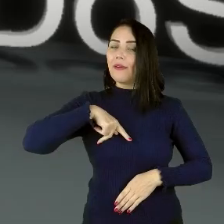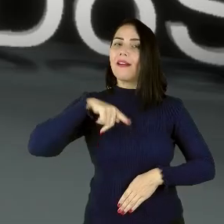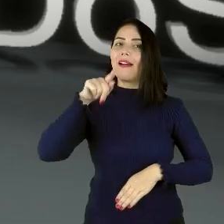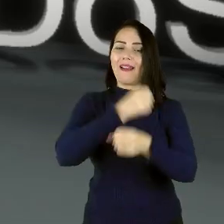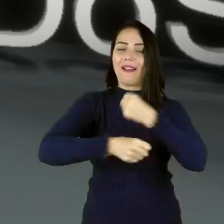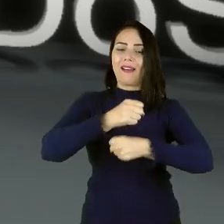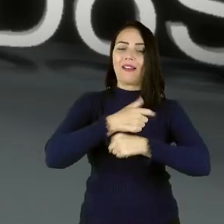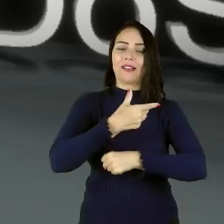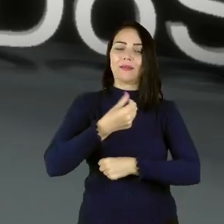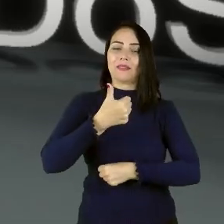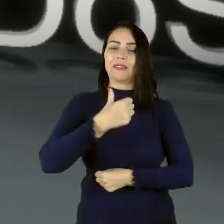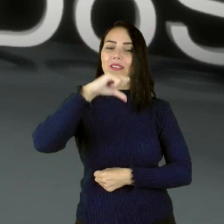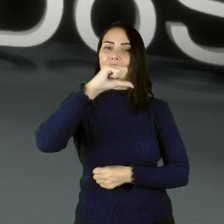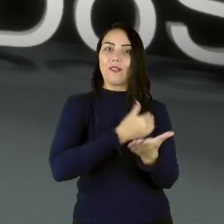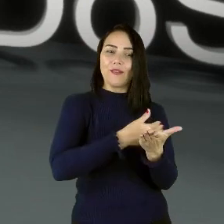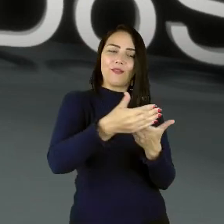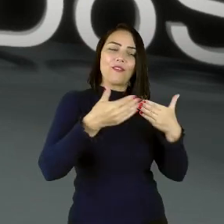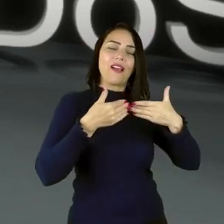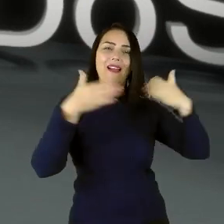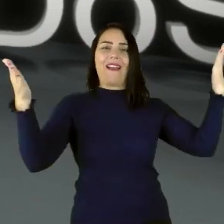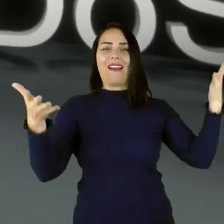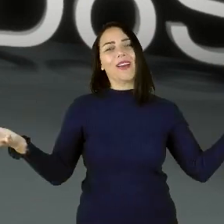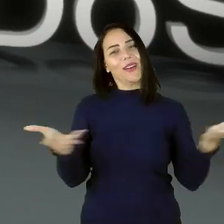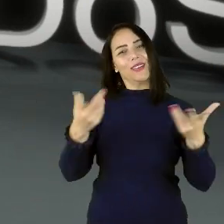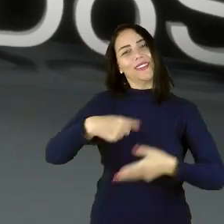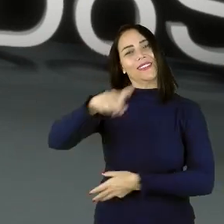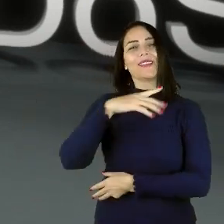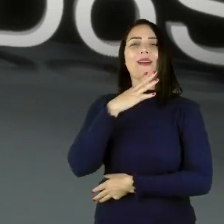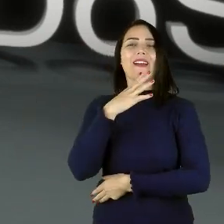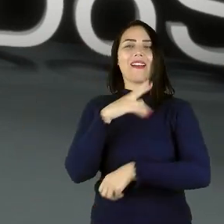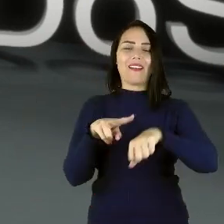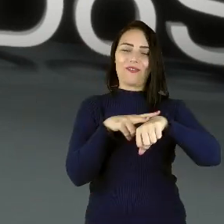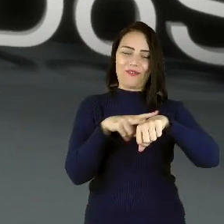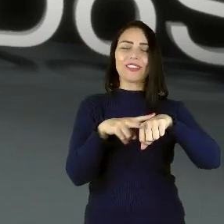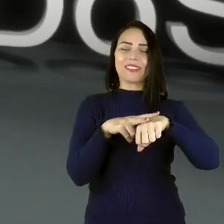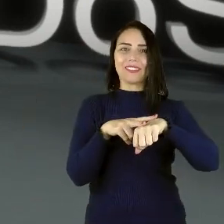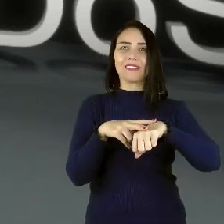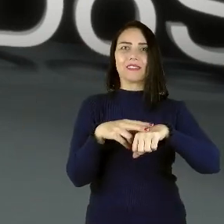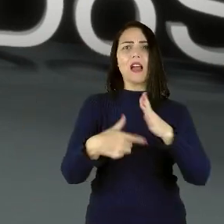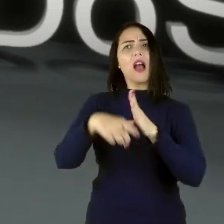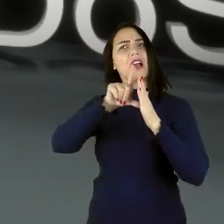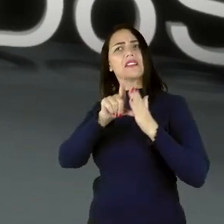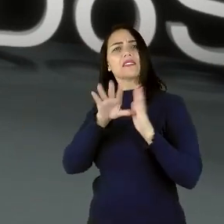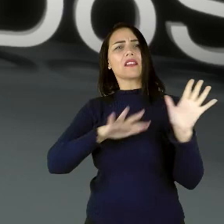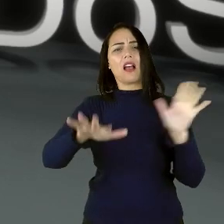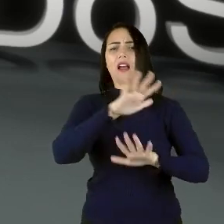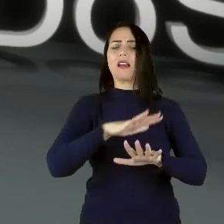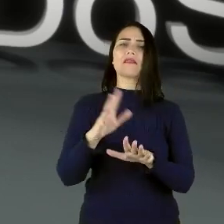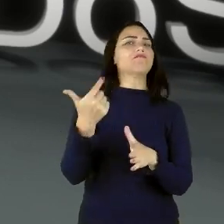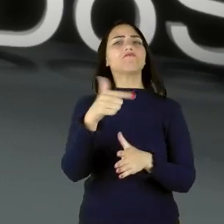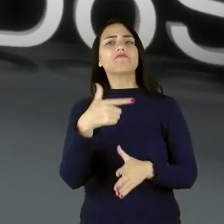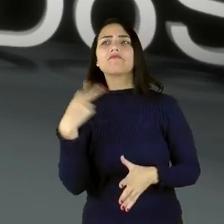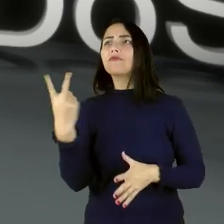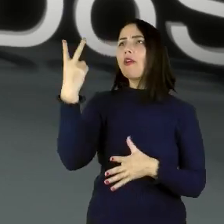primeira etapa do que conhecemos hoje como Parque Via Verde. Uma área antes desvalorizada, marcada